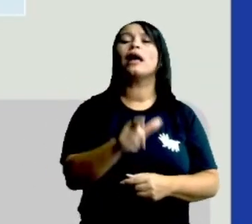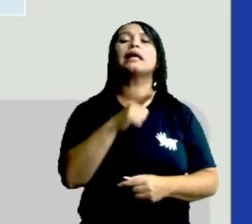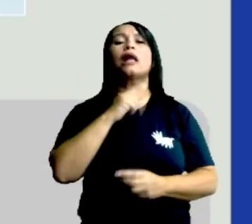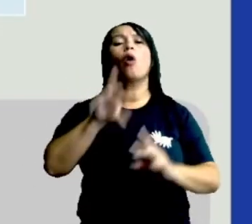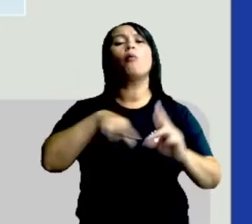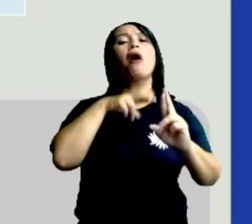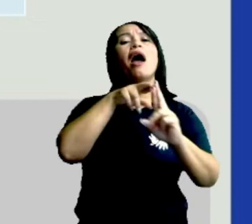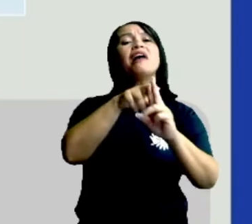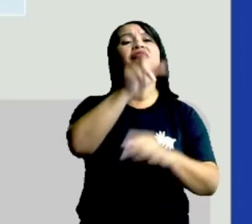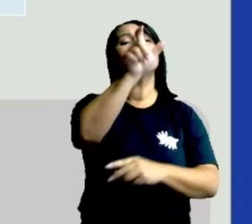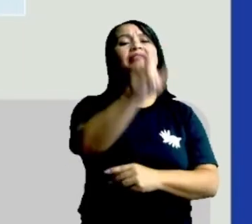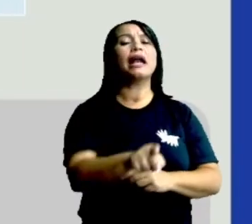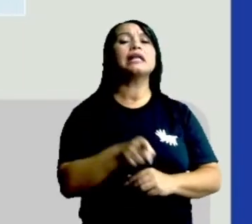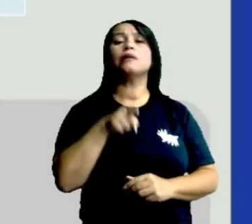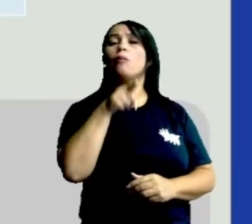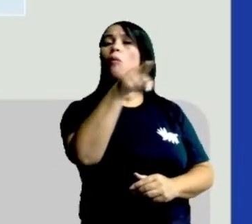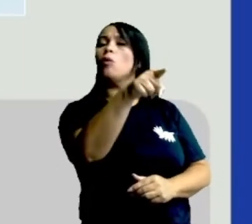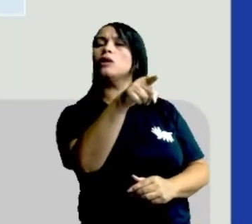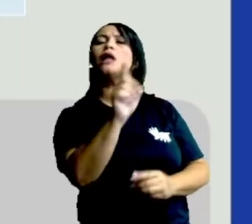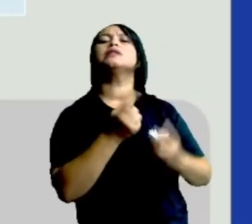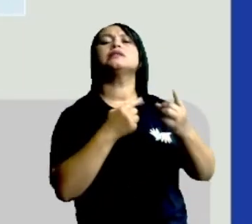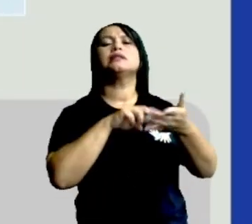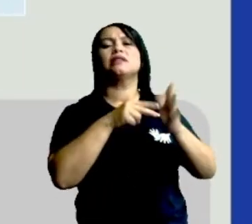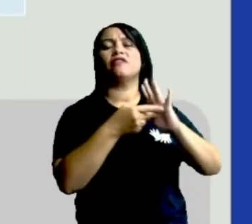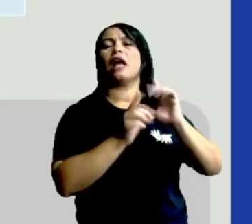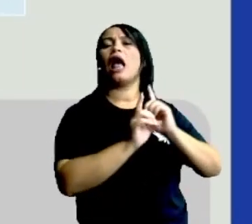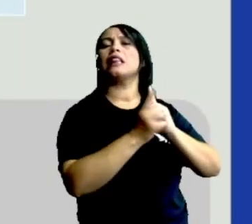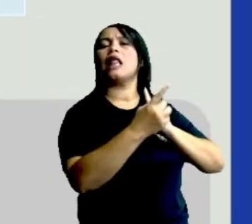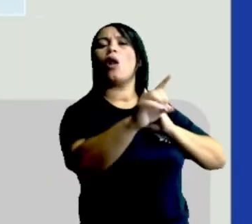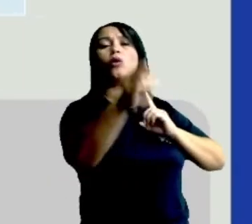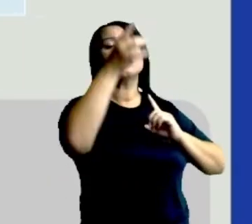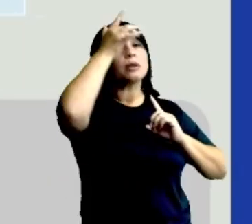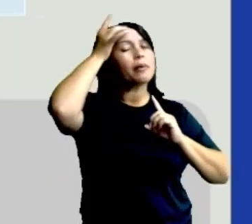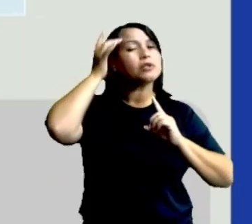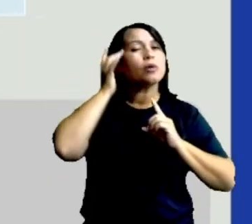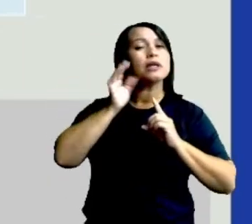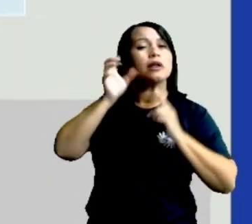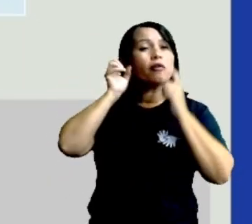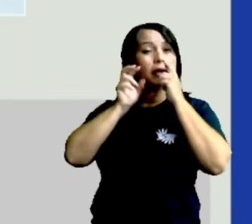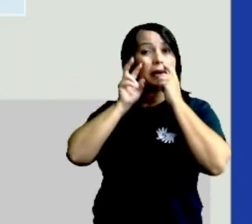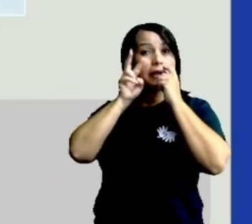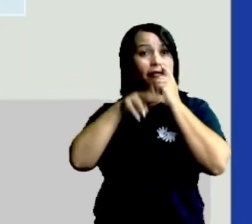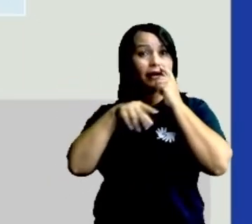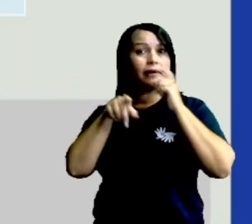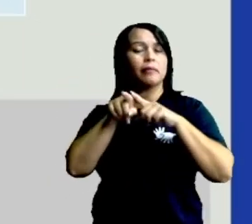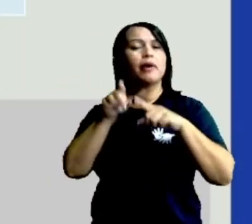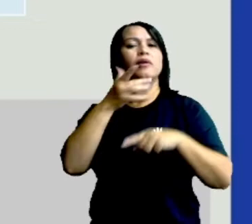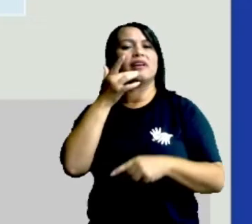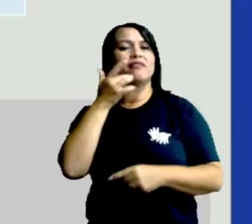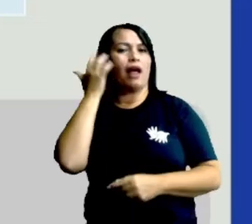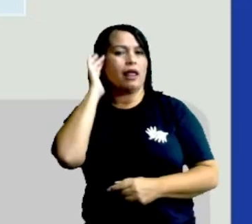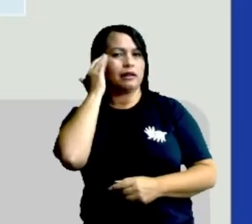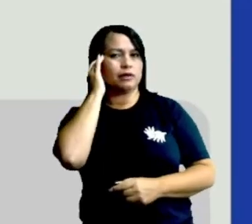o que está se falando está longe tanto de quem ouve quanto de quem fala.